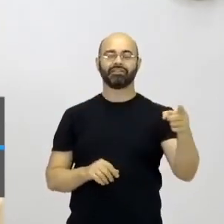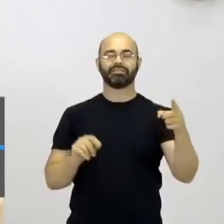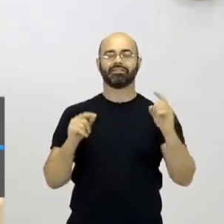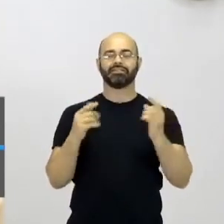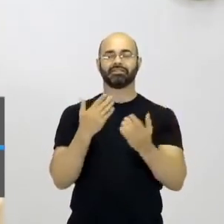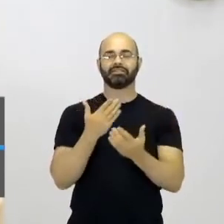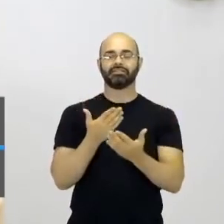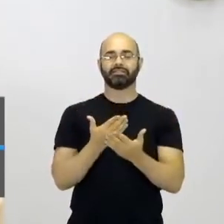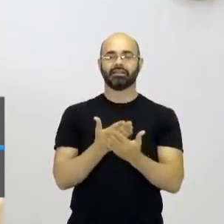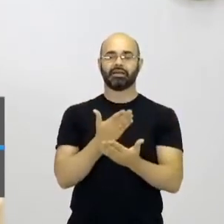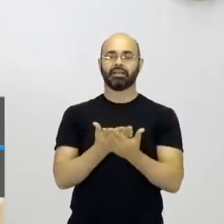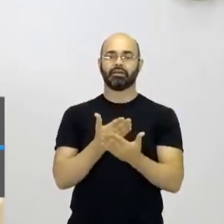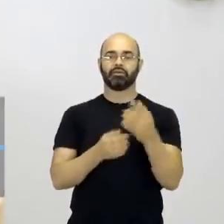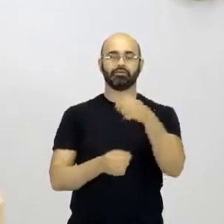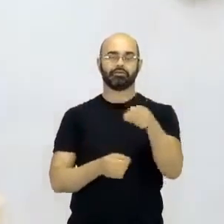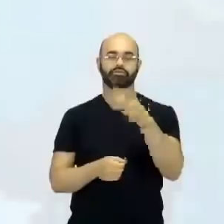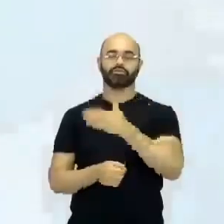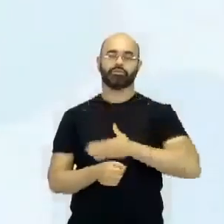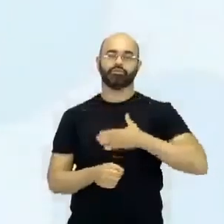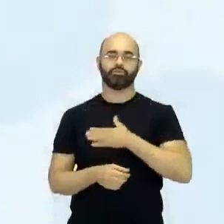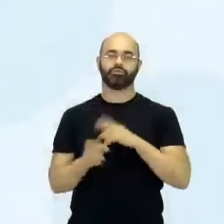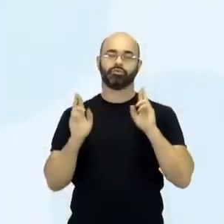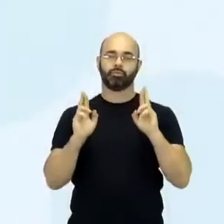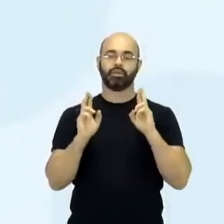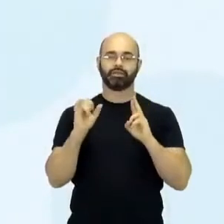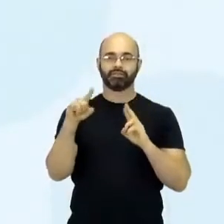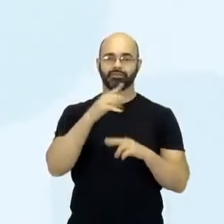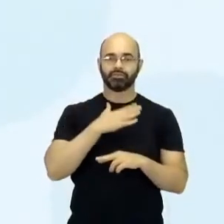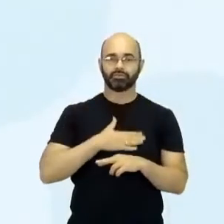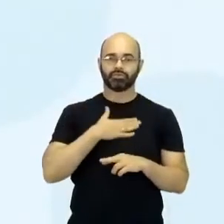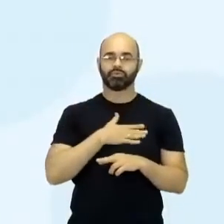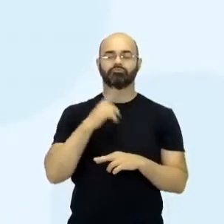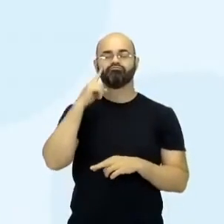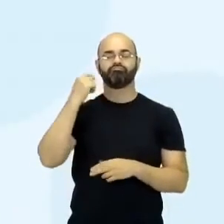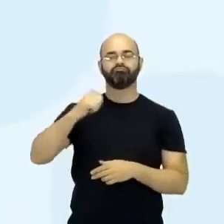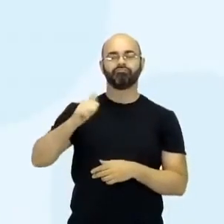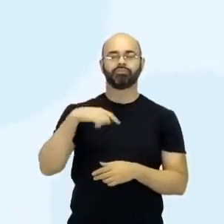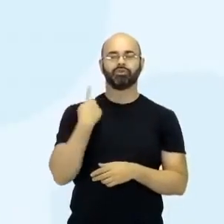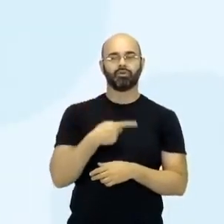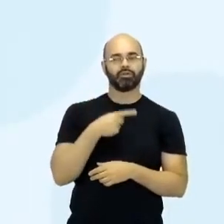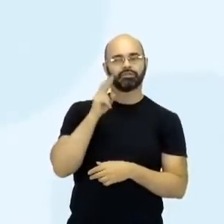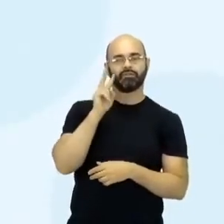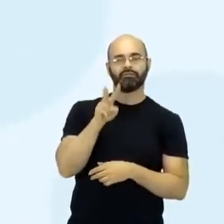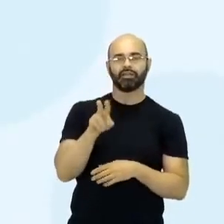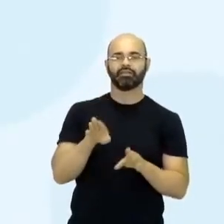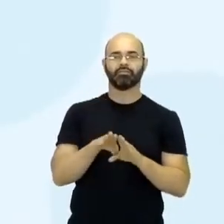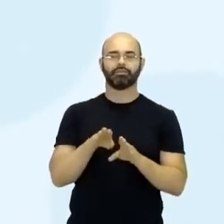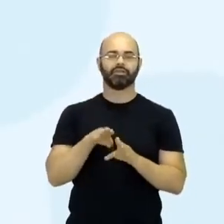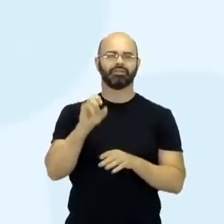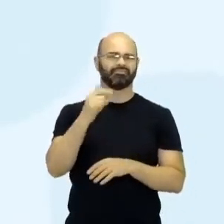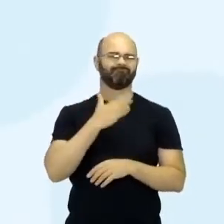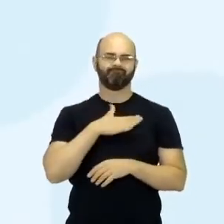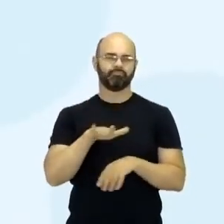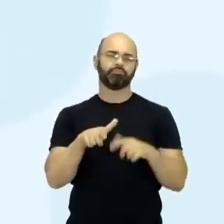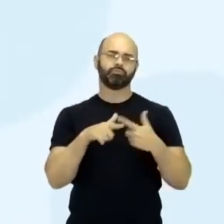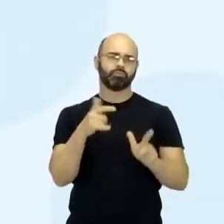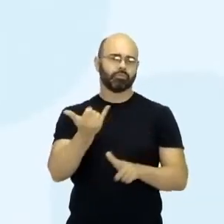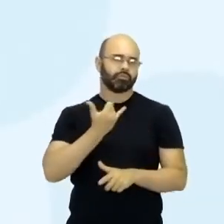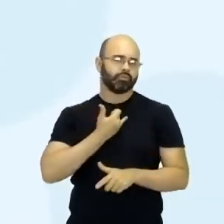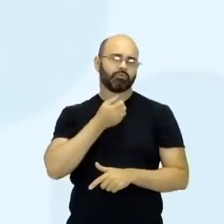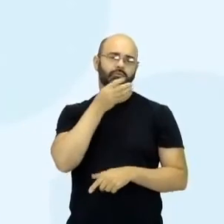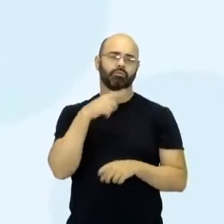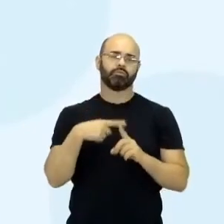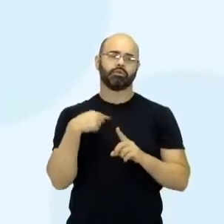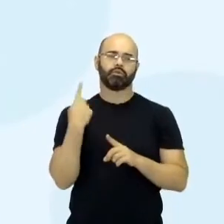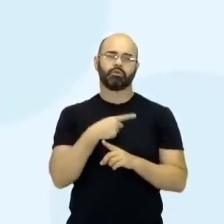nossa aula, o que vocês gostaram, pontuem, porque nós estamos vendo essas avaliações. O que vocês não gostaram também, pontuem, porque a nossa intenção é